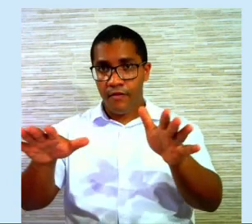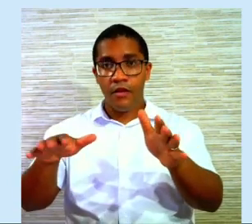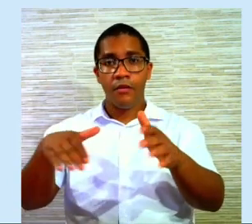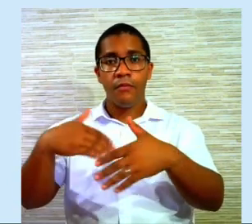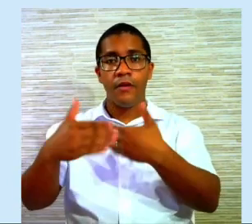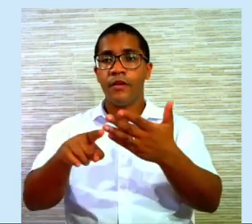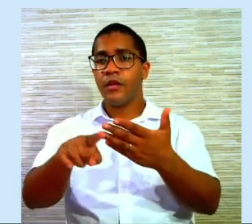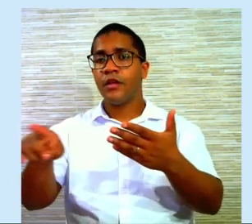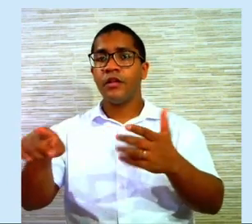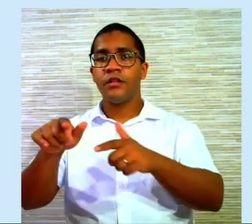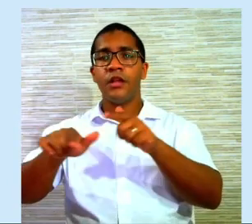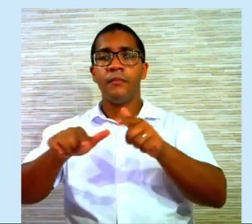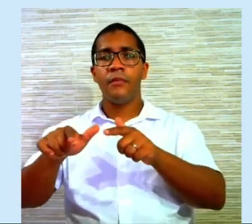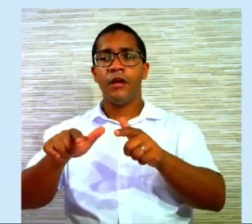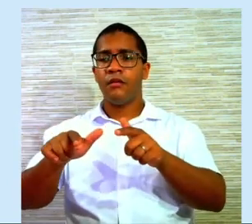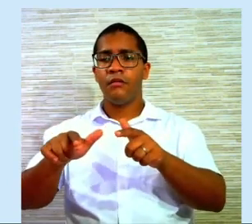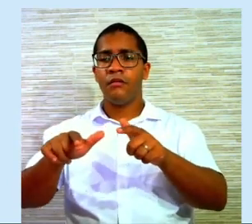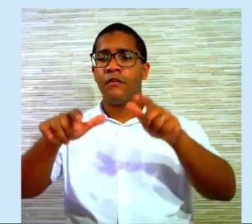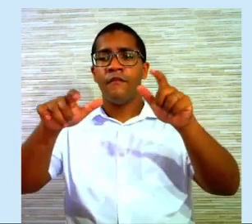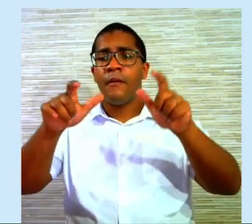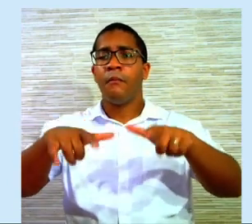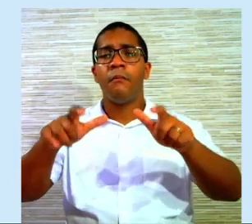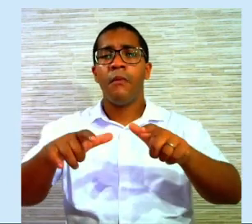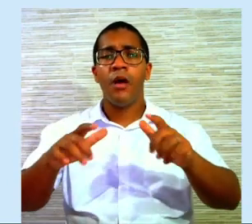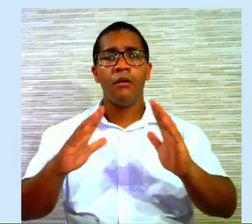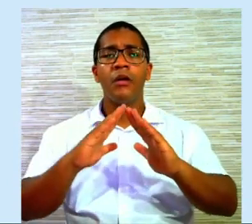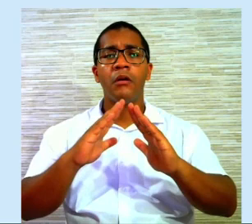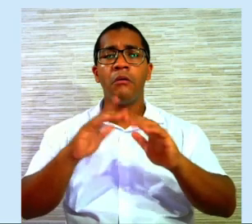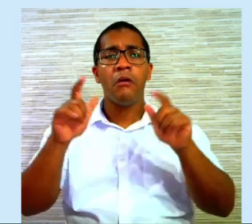1888. Mas irem para onde?